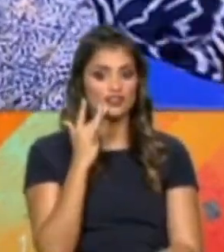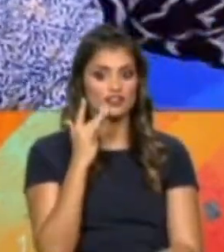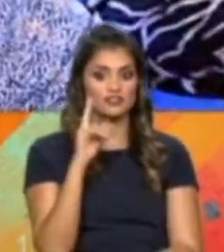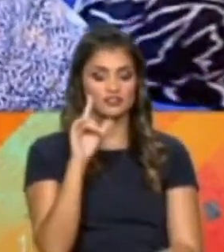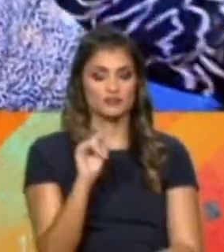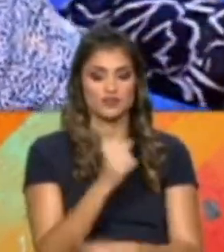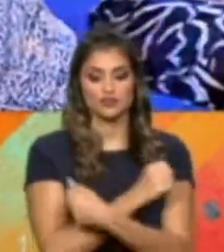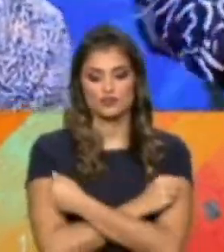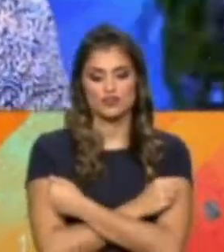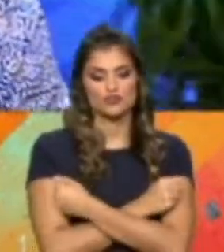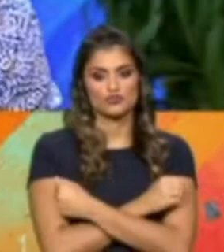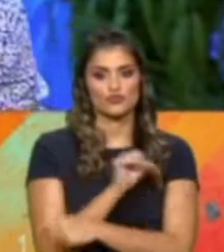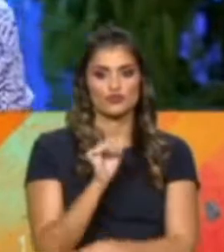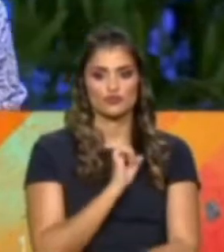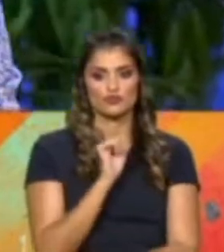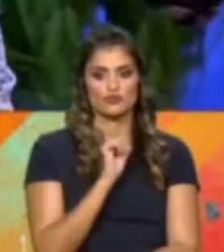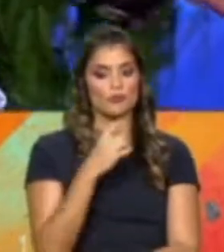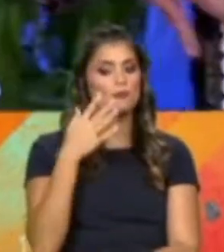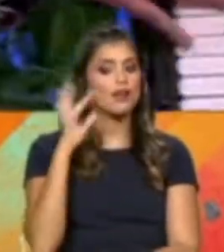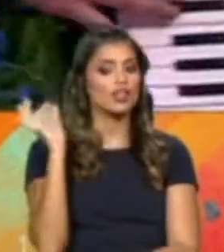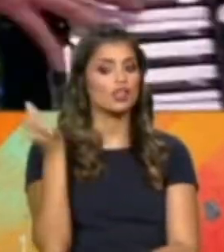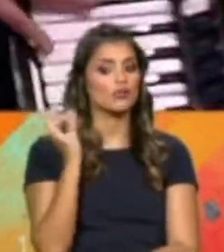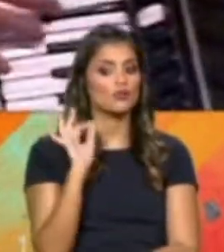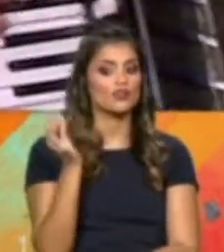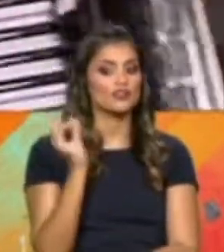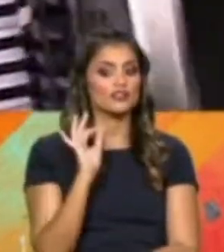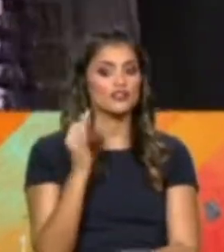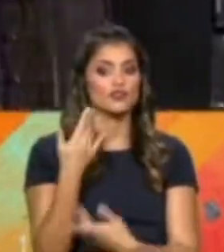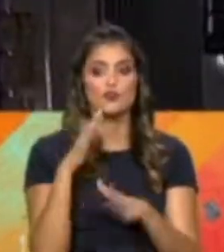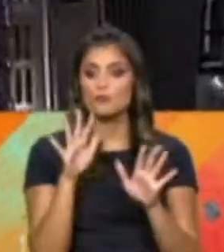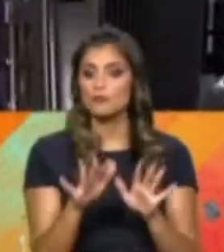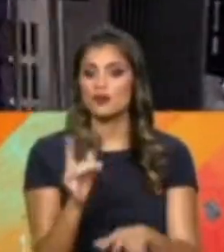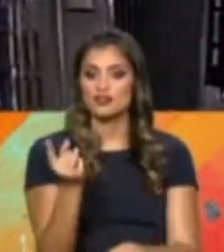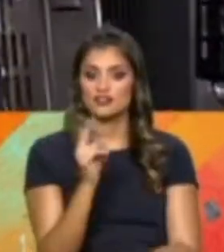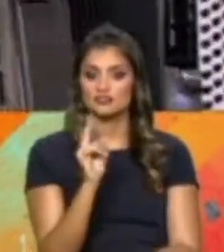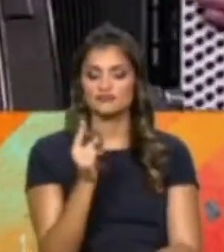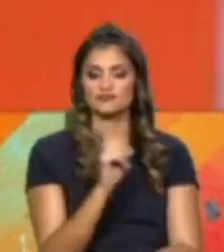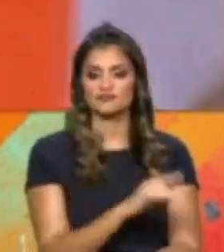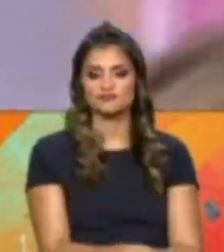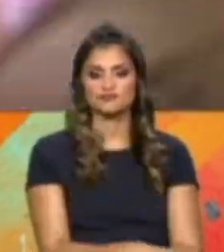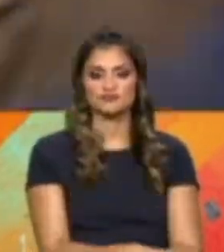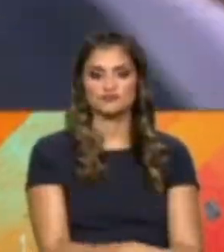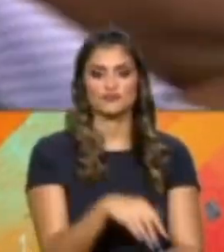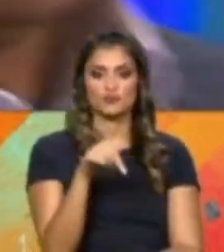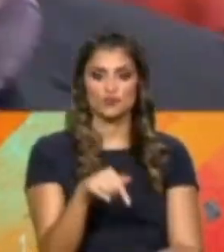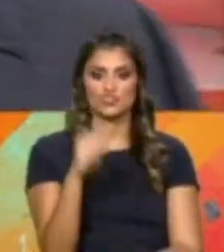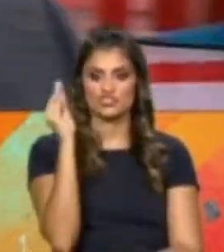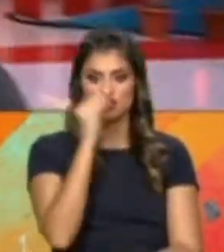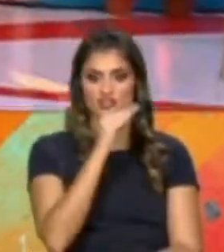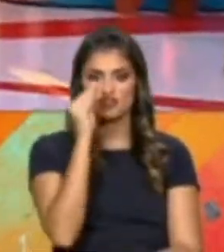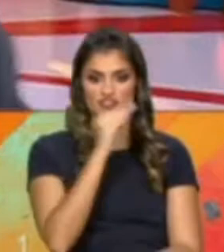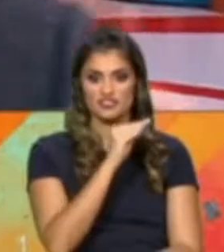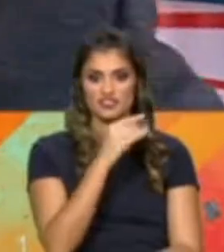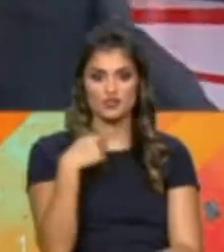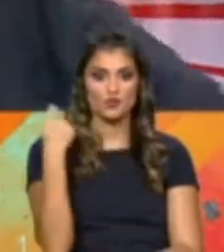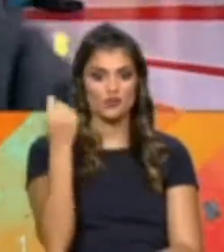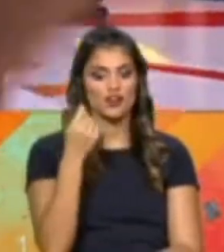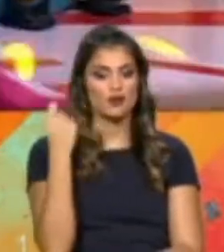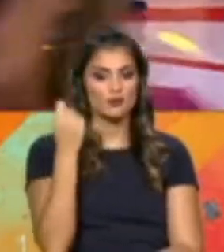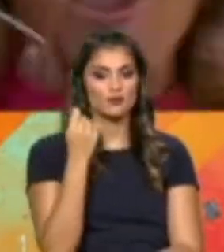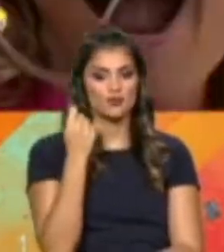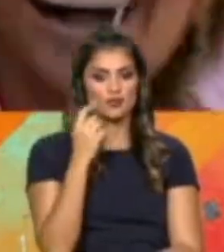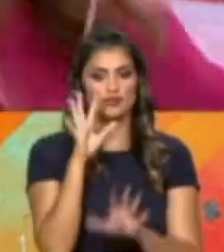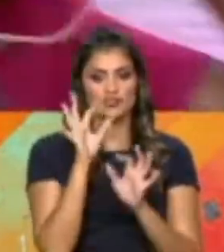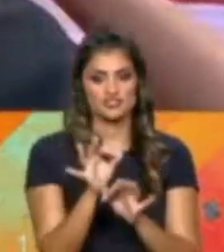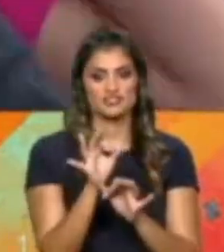meus braços e uma loirinha louca para entrar. Hoje na aldeia sou cowboy a tiro laço